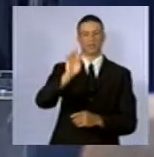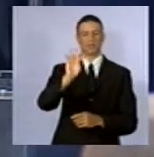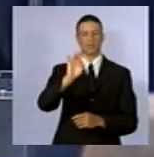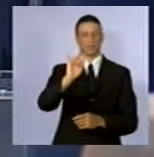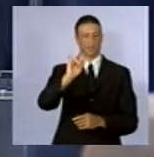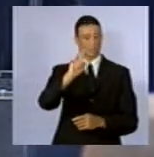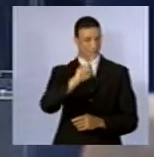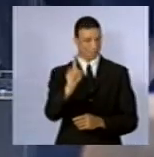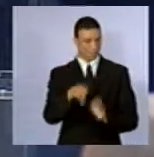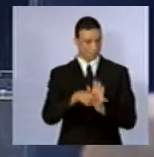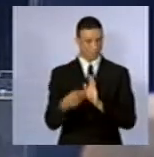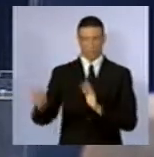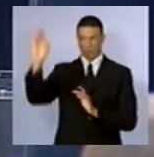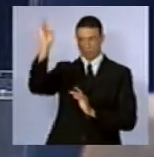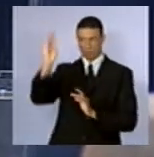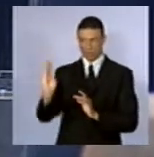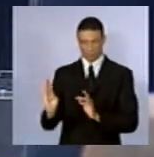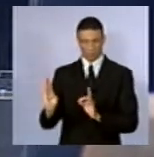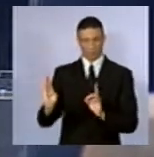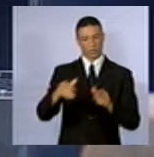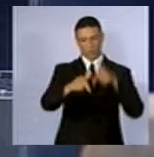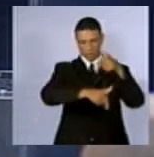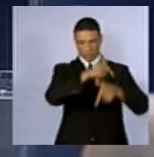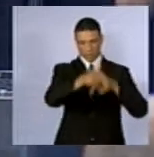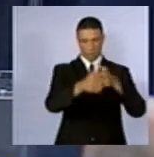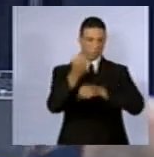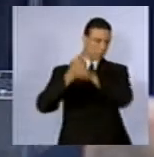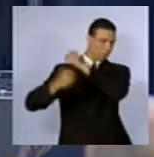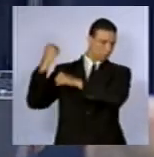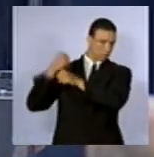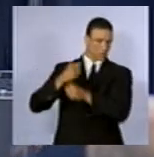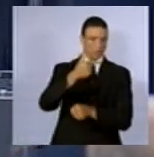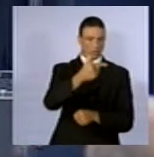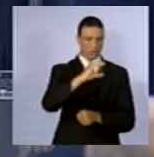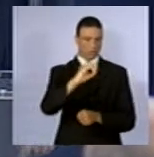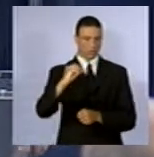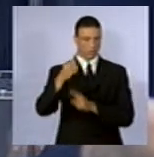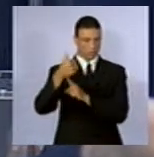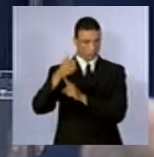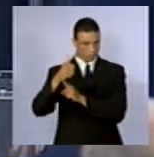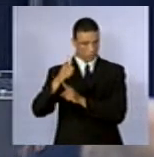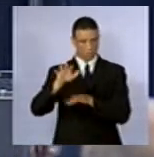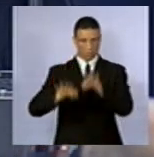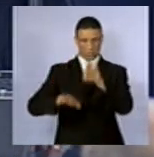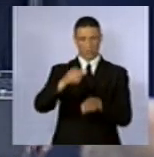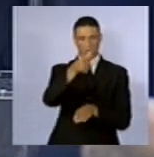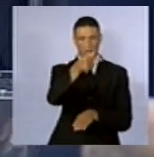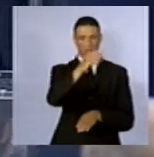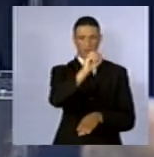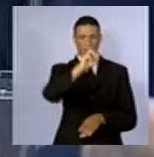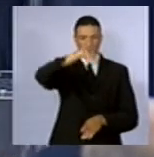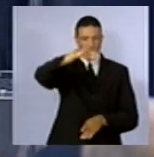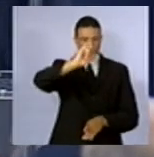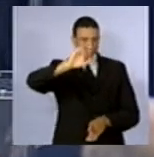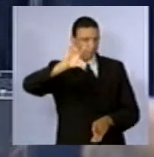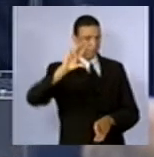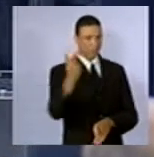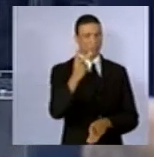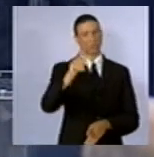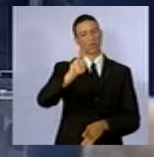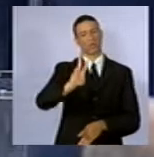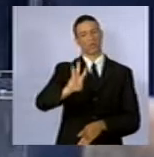onde a gente pode ver que a demanda máxima em 2011 era da ordem de 70.000 MW e a